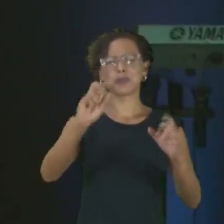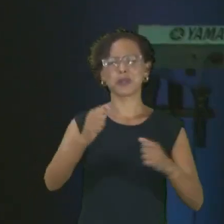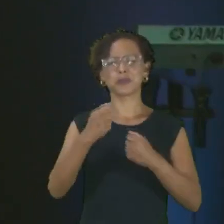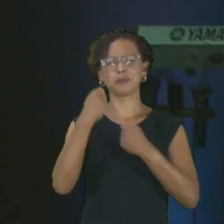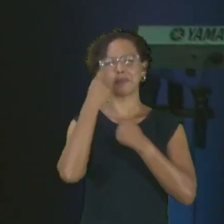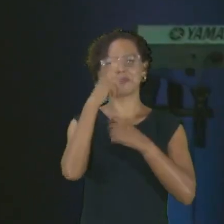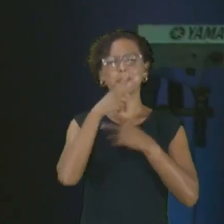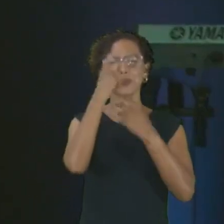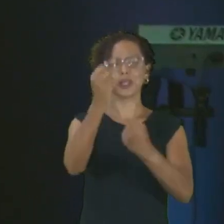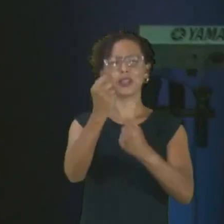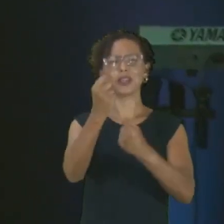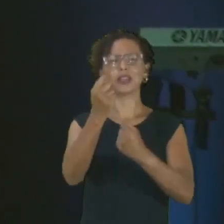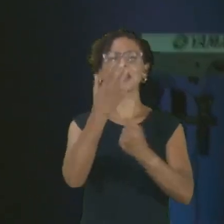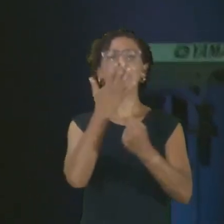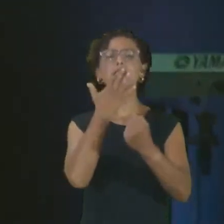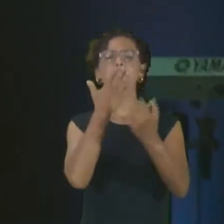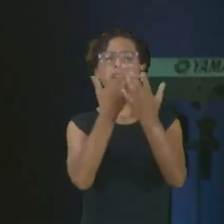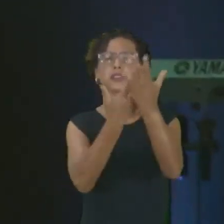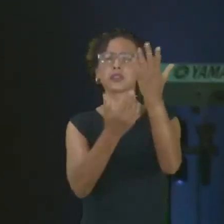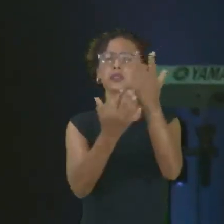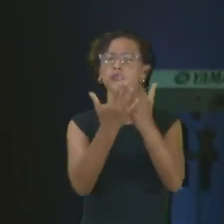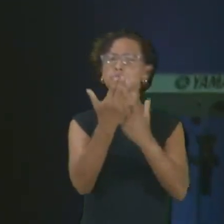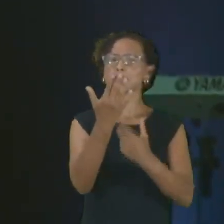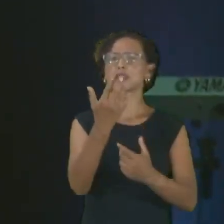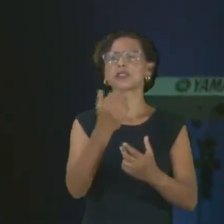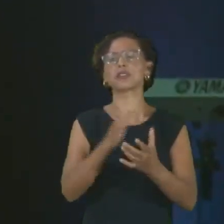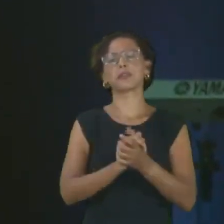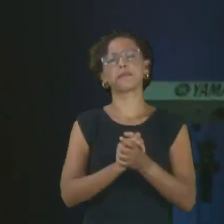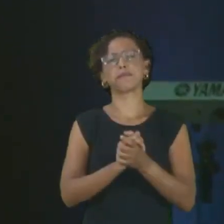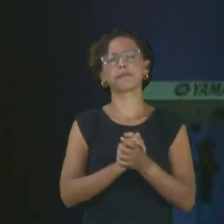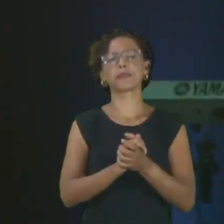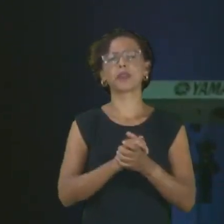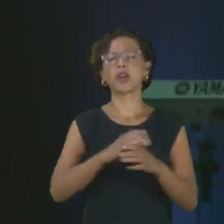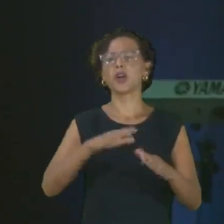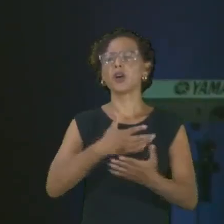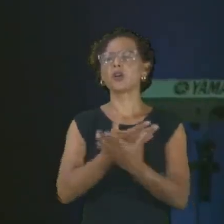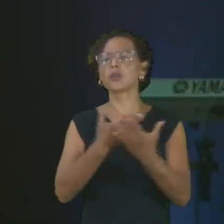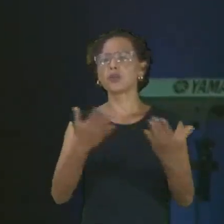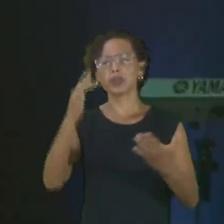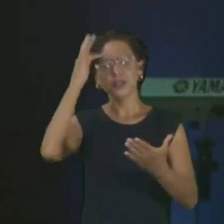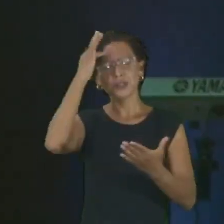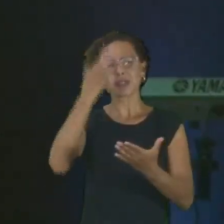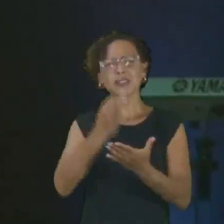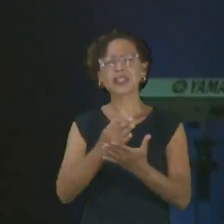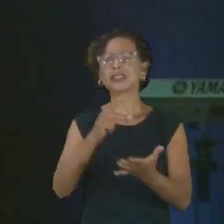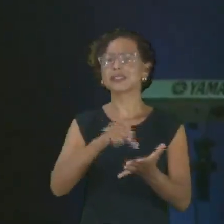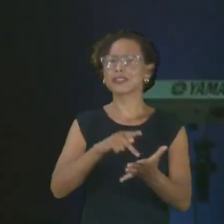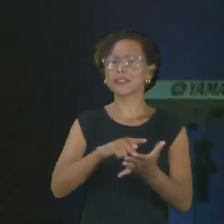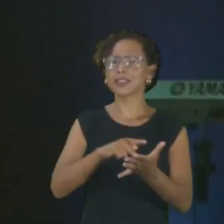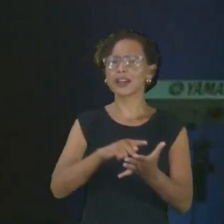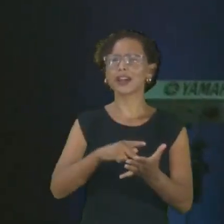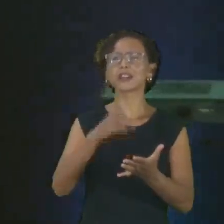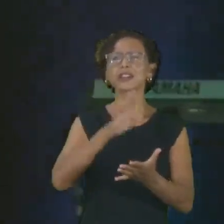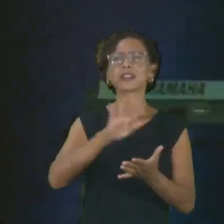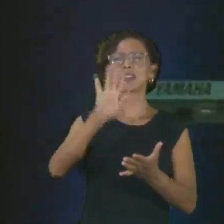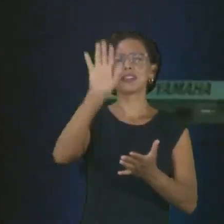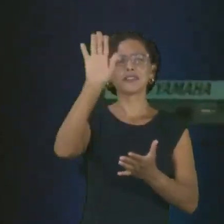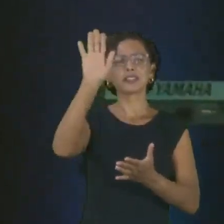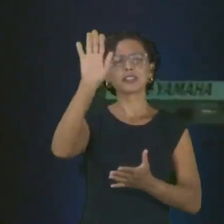por isso? Levante sua mão e diga glória a Deus. Levante sua mão e diga obrigado,